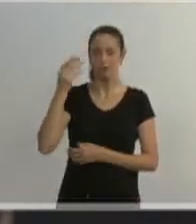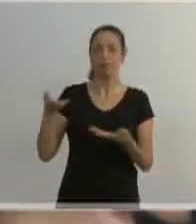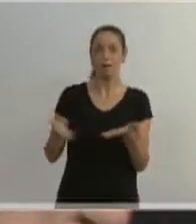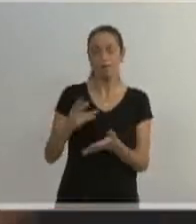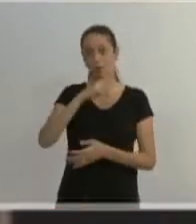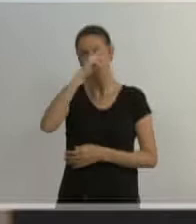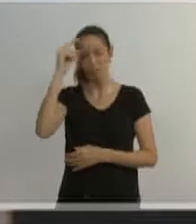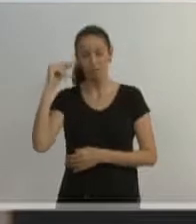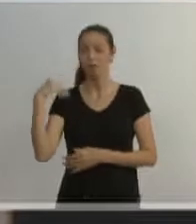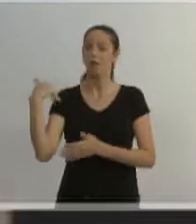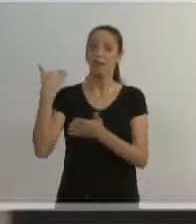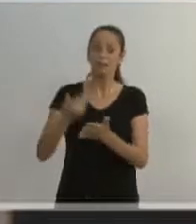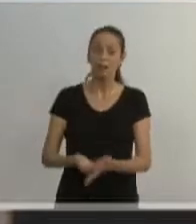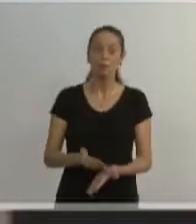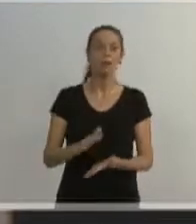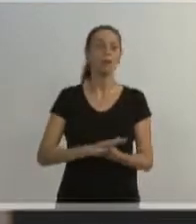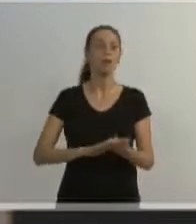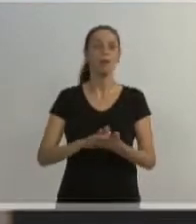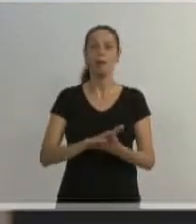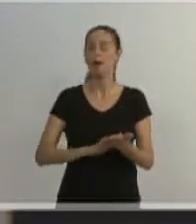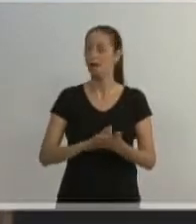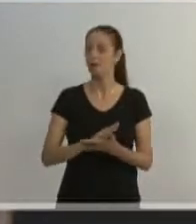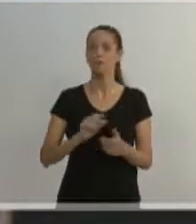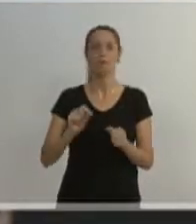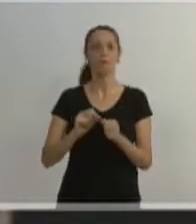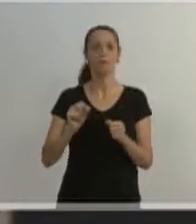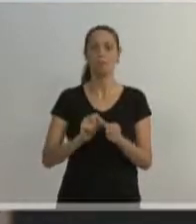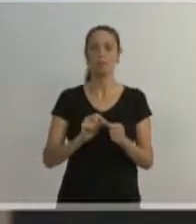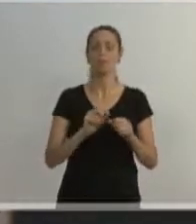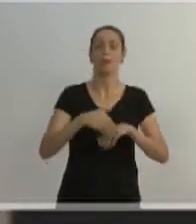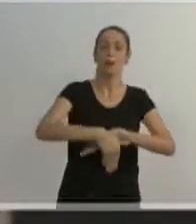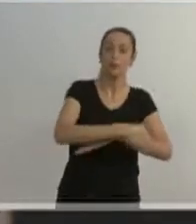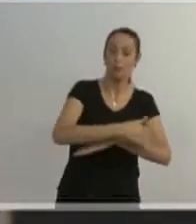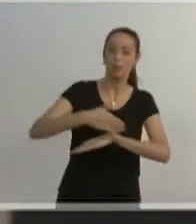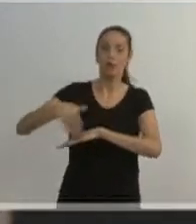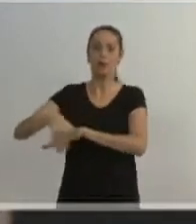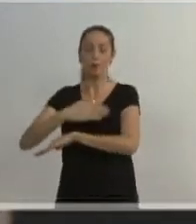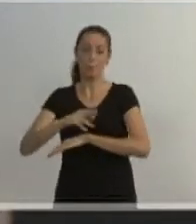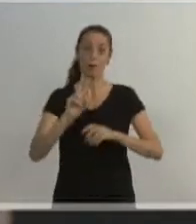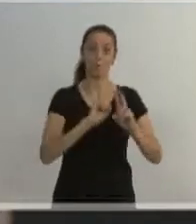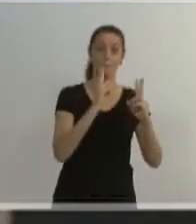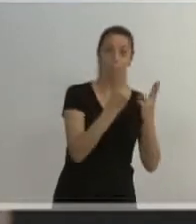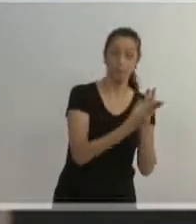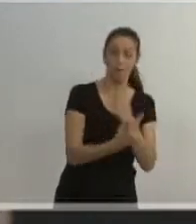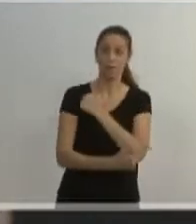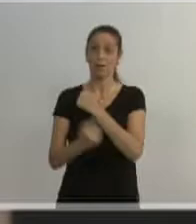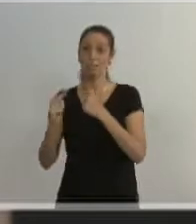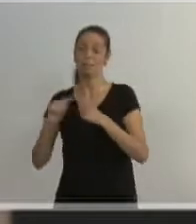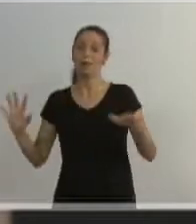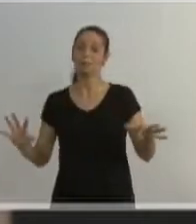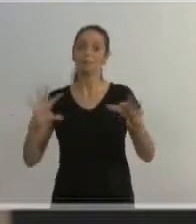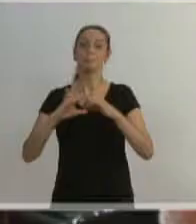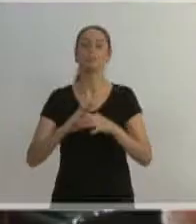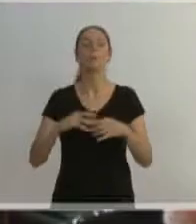só na promessa a questão ligação delegacia temos que realmente tirar esse projeto papel